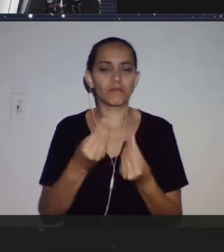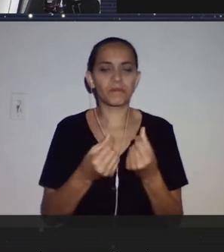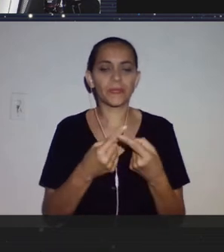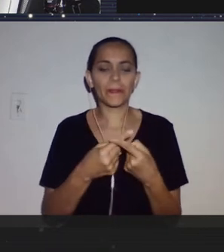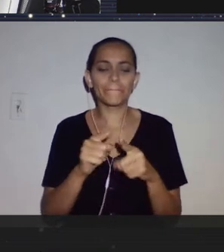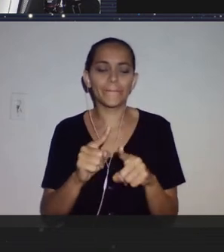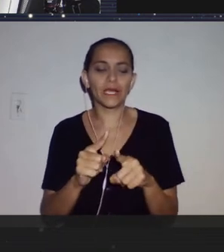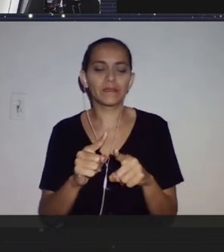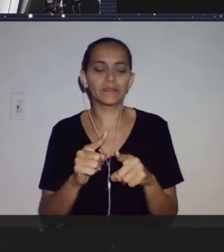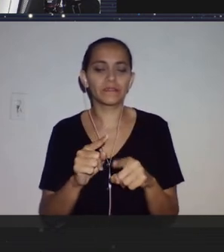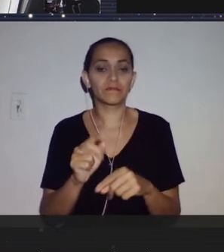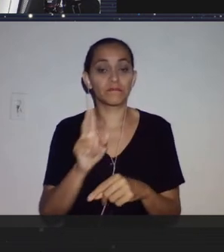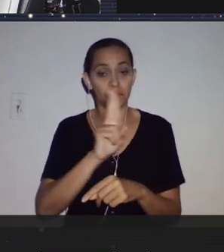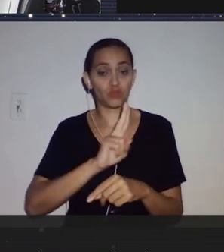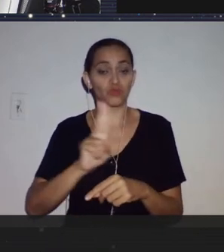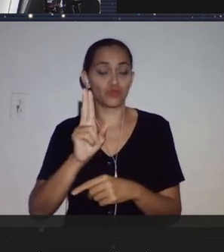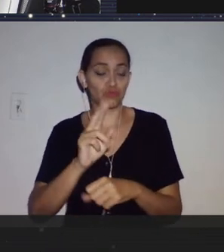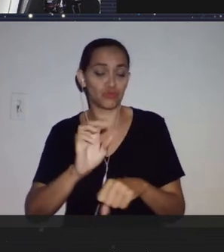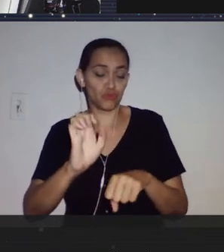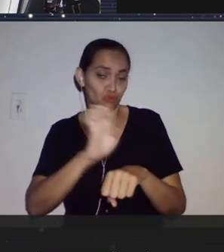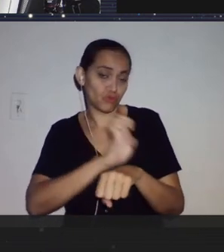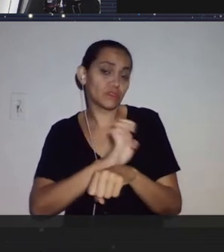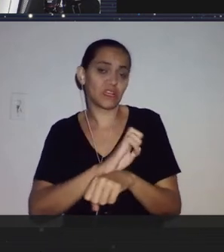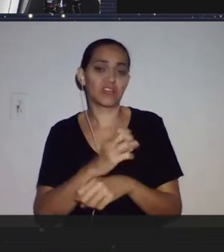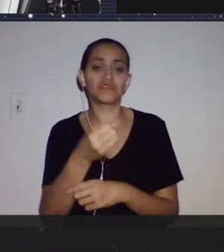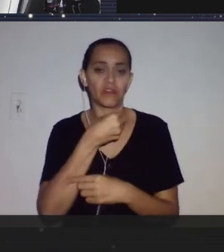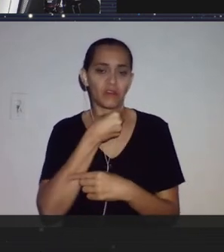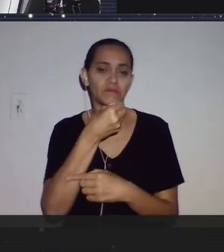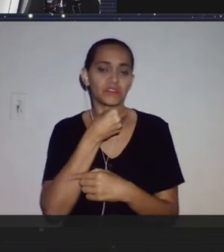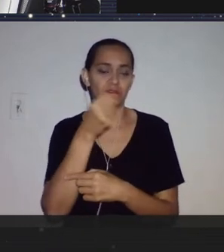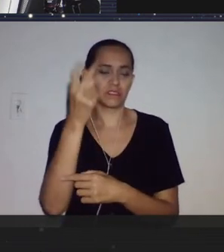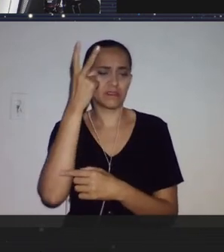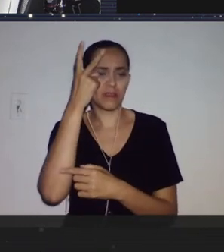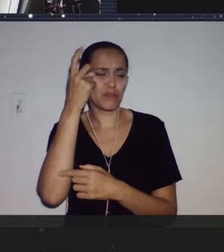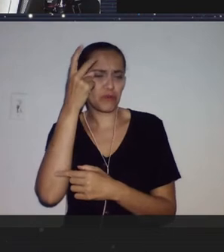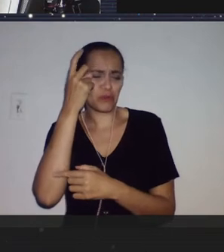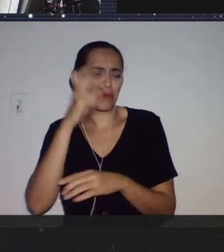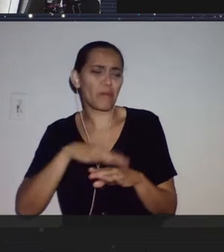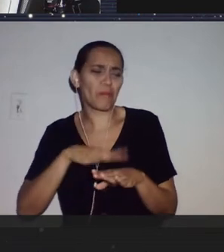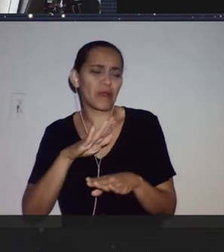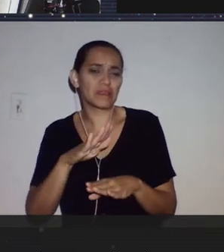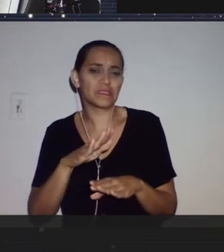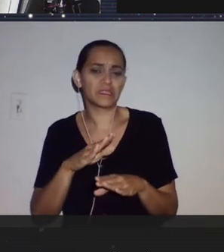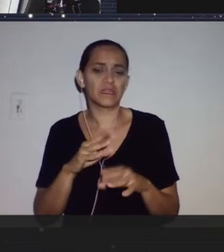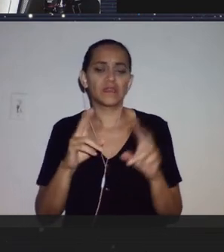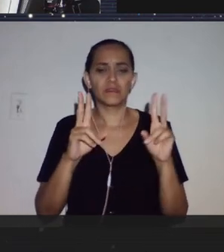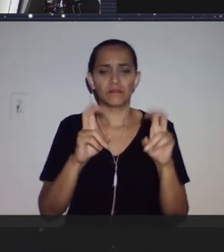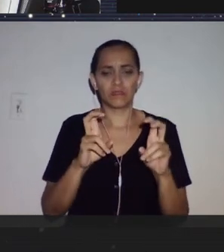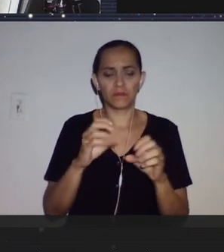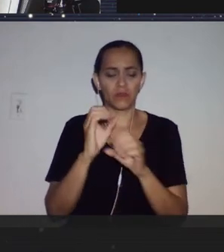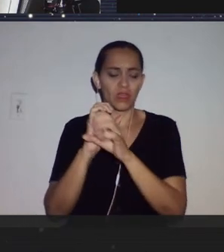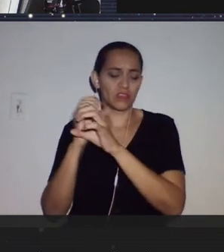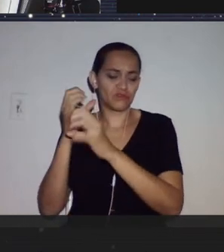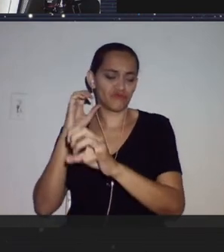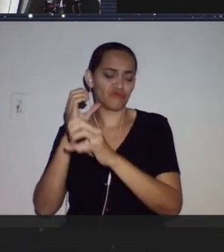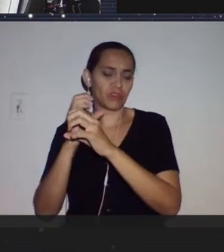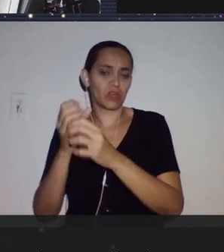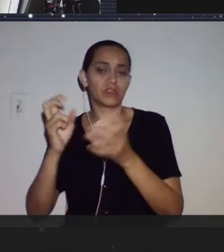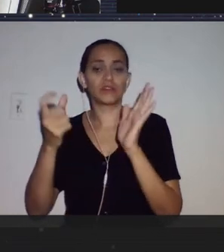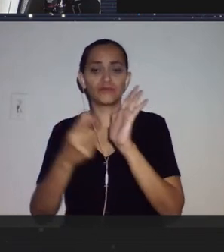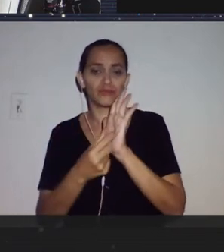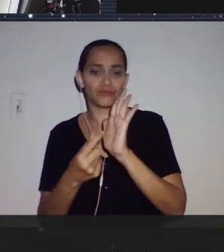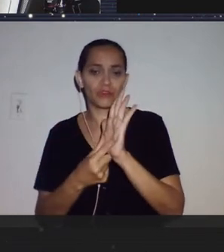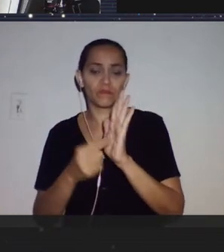em geral, é aquela entrevista clássica de engenharia de software. Então, de resolução de problemas,